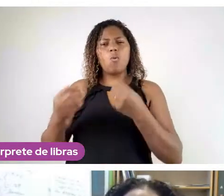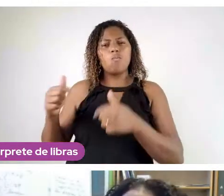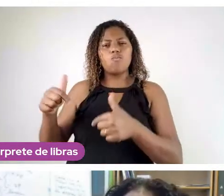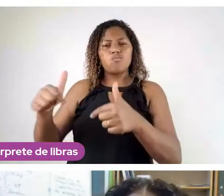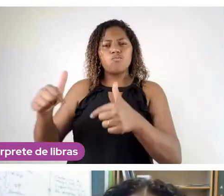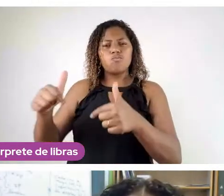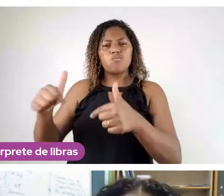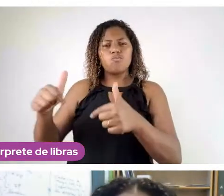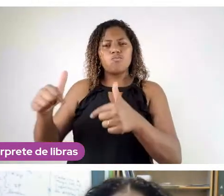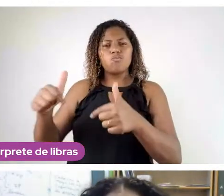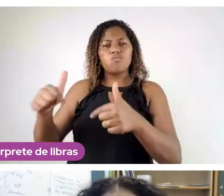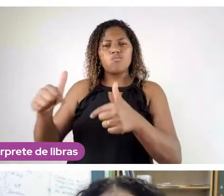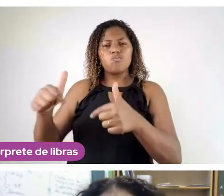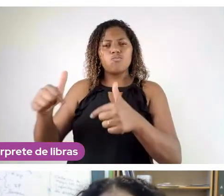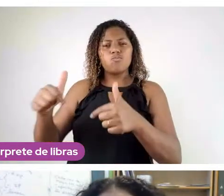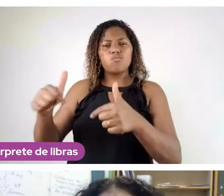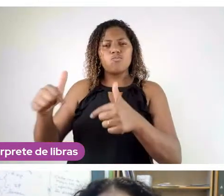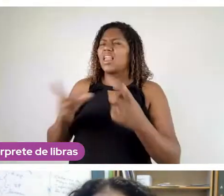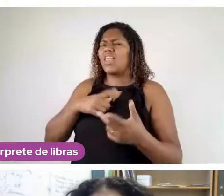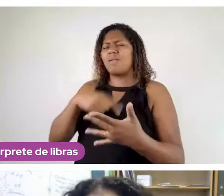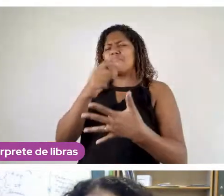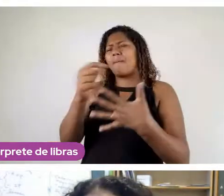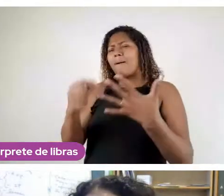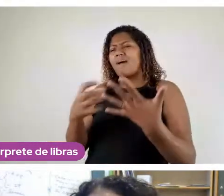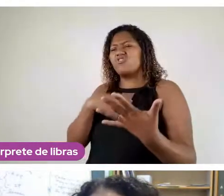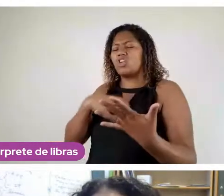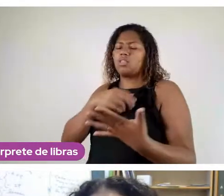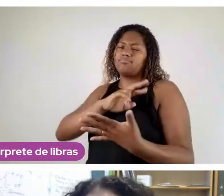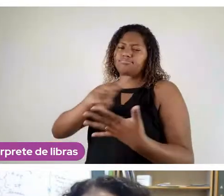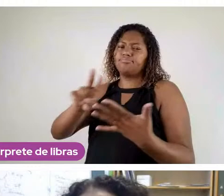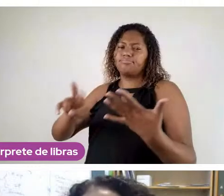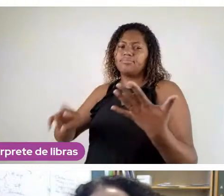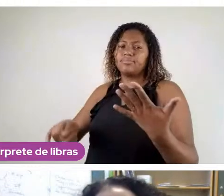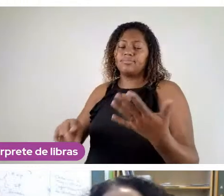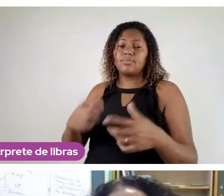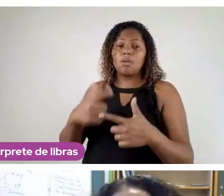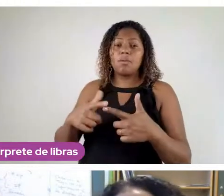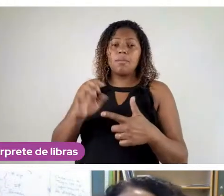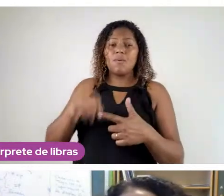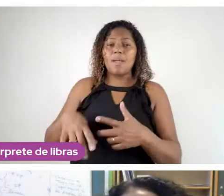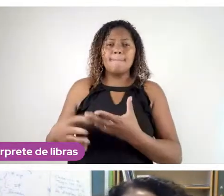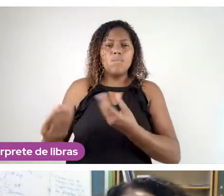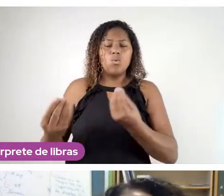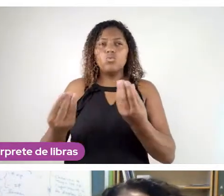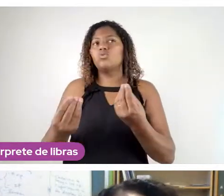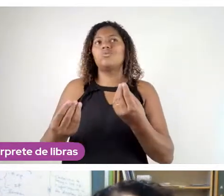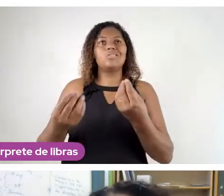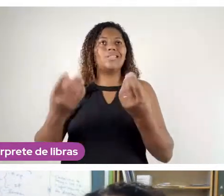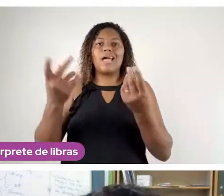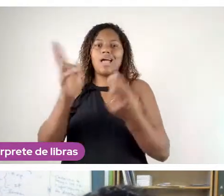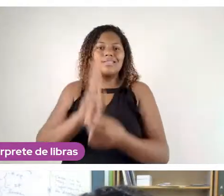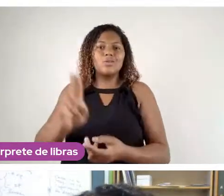Então, muitas maneiras, o problema é que não está sendo explorado ainda, né?